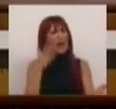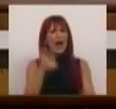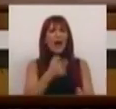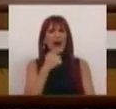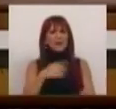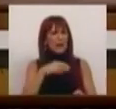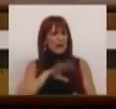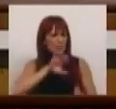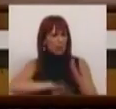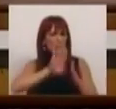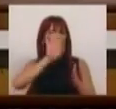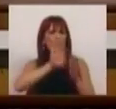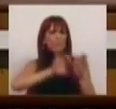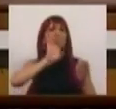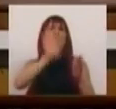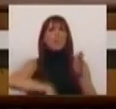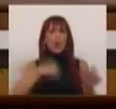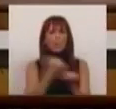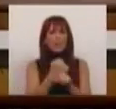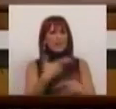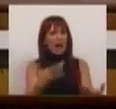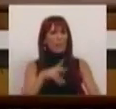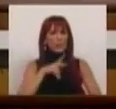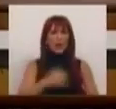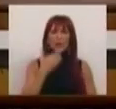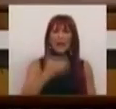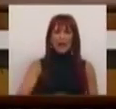da precariedade laboral neste país.